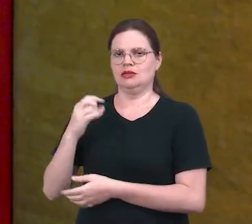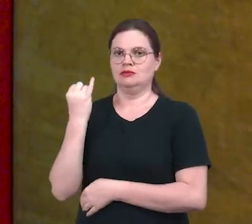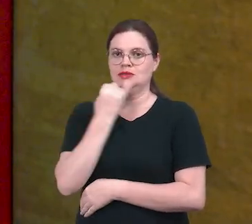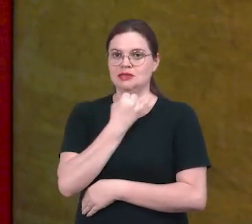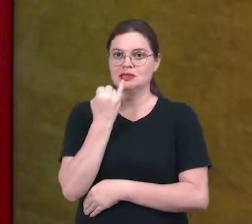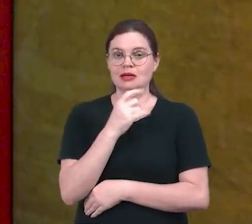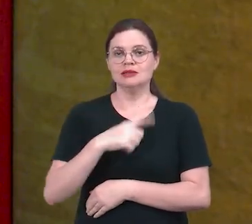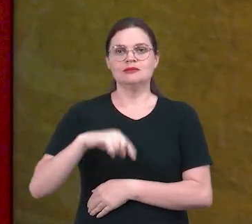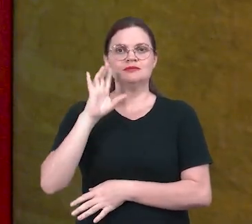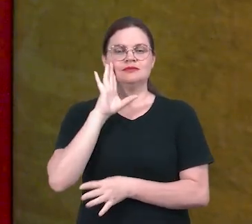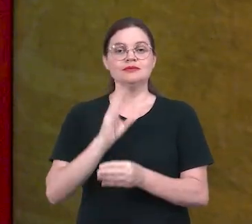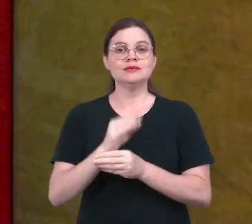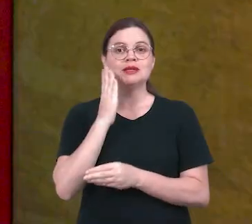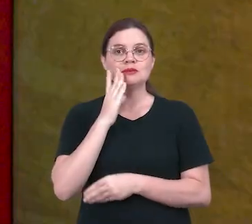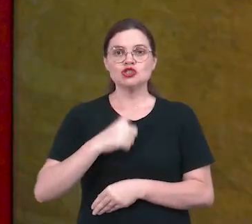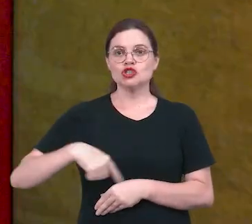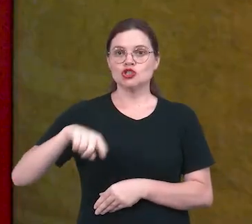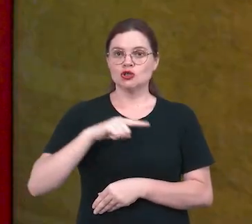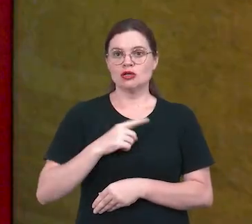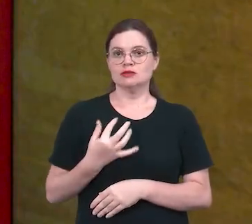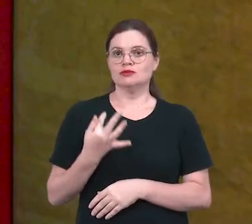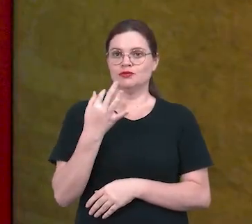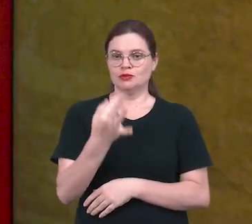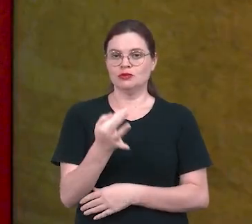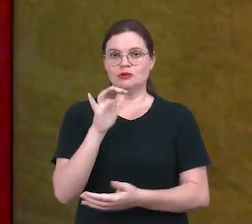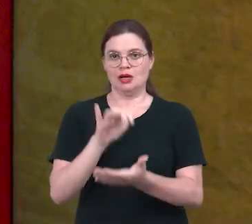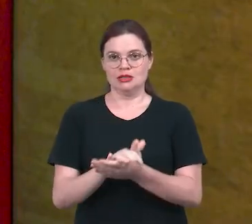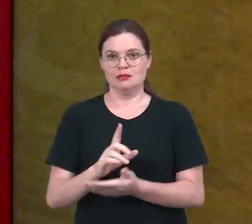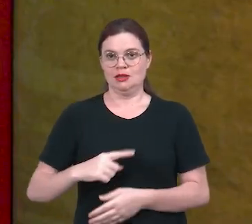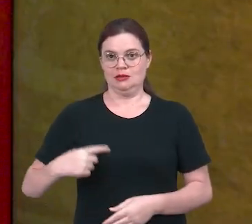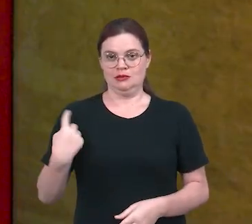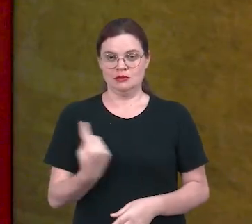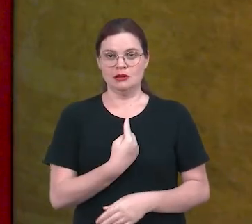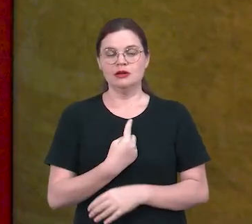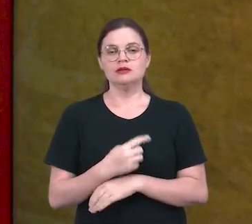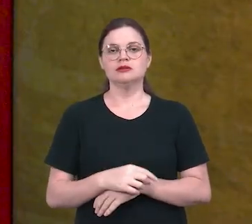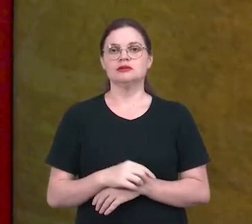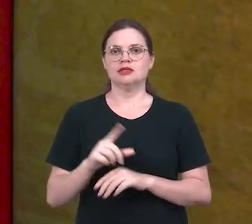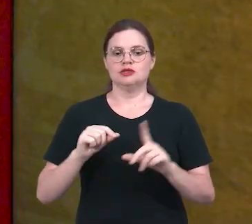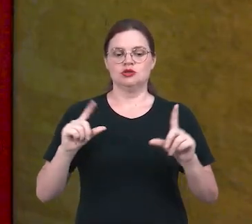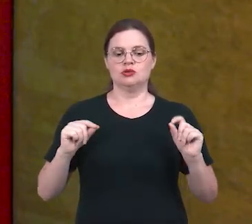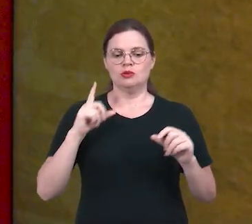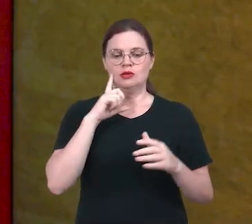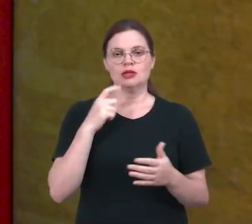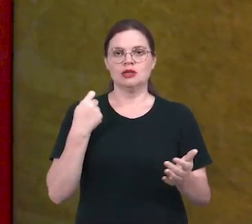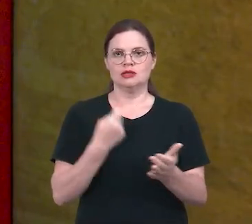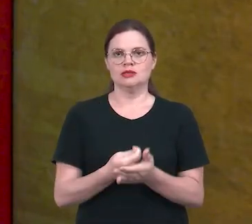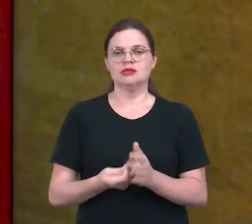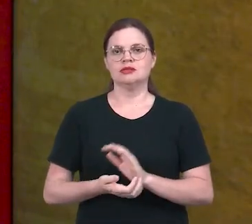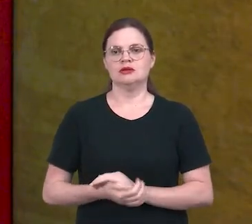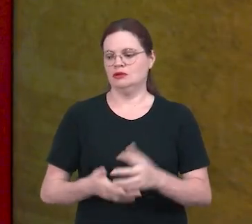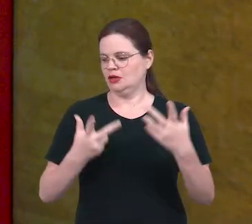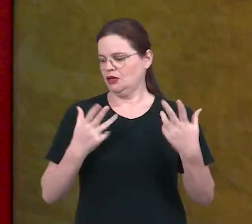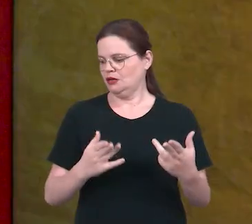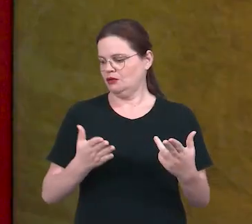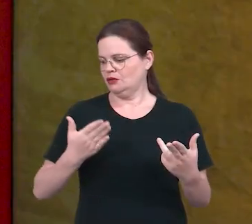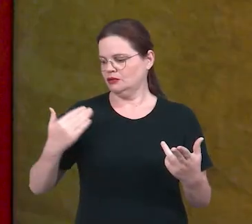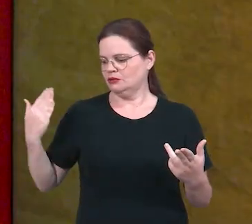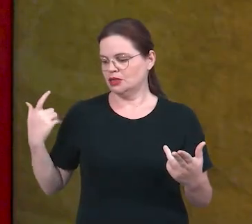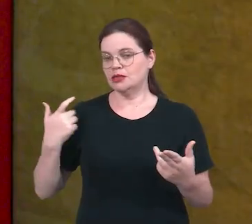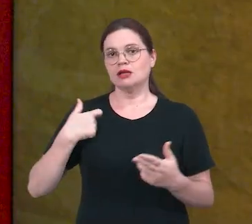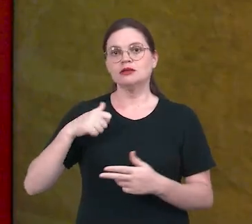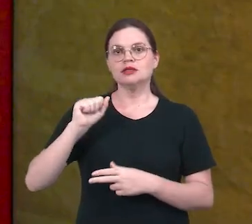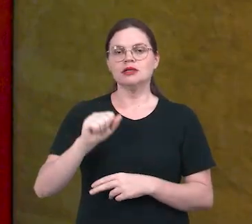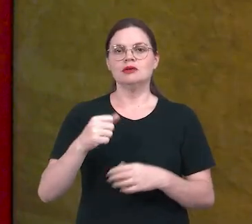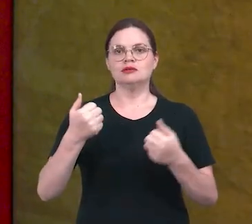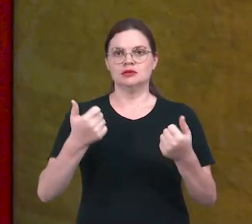relação, a nossa constituição do nosso lar, né, eu comentei com o pastor Diniz no encontro passado, né, eu, quando